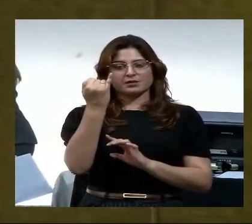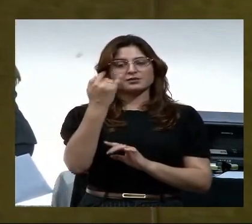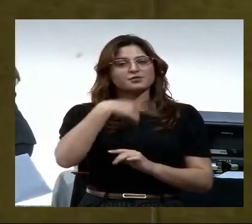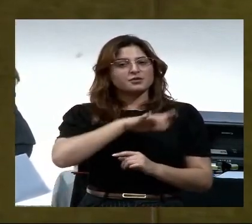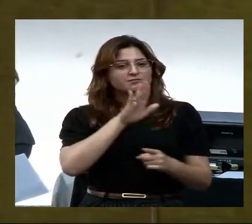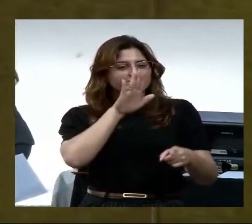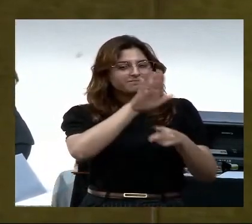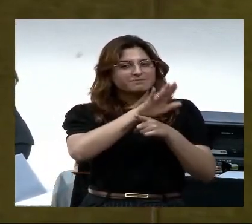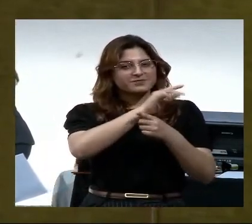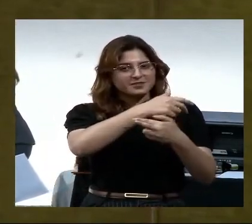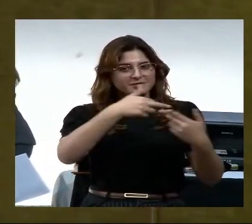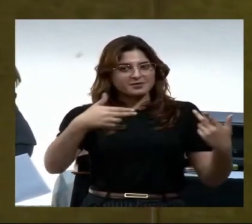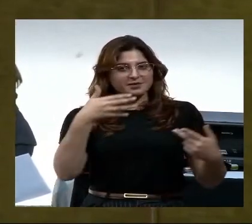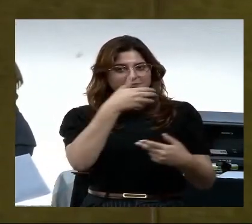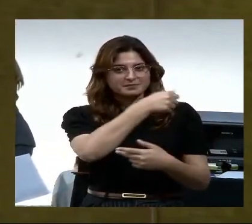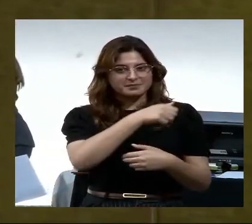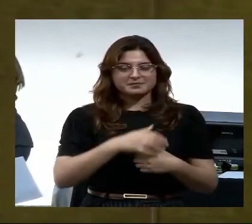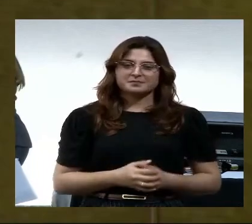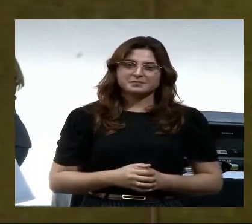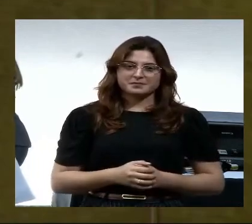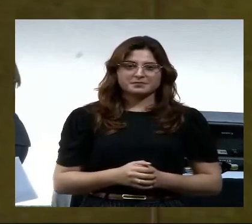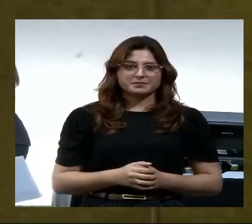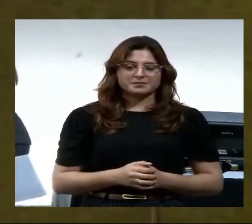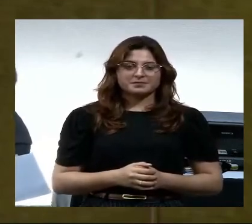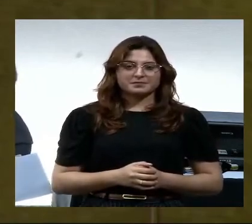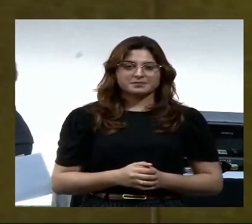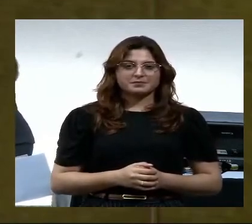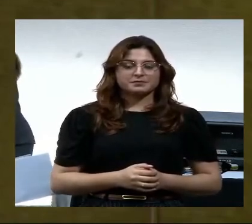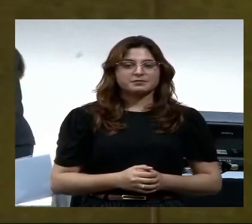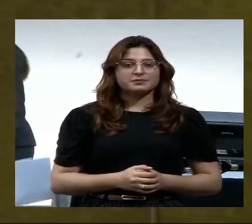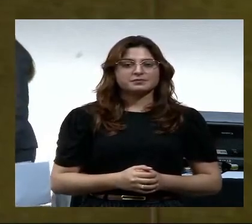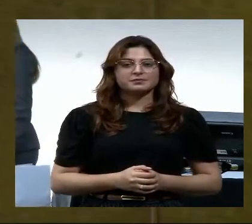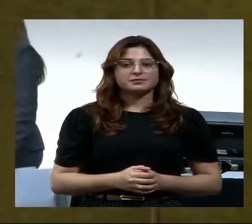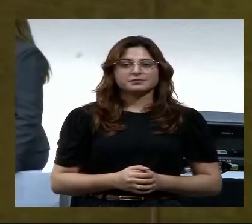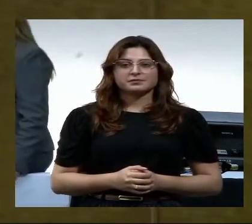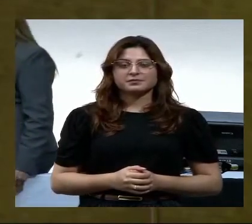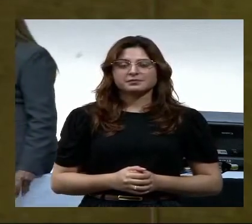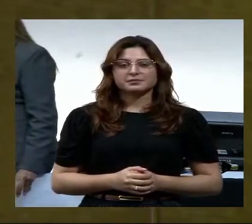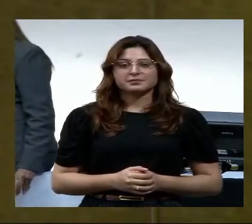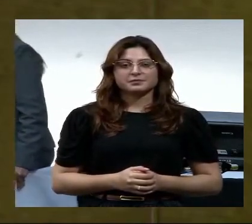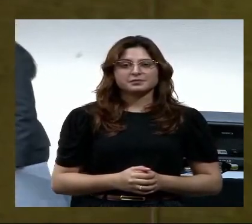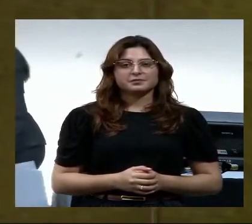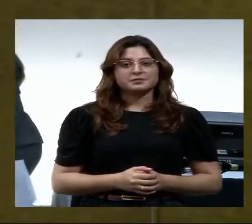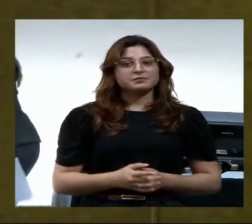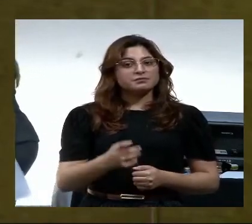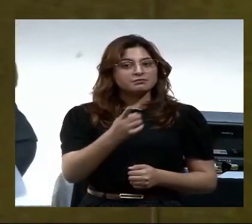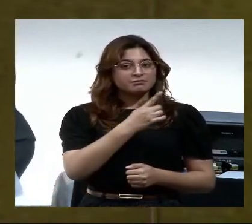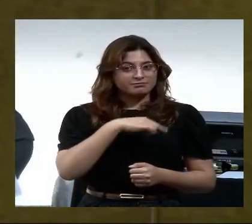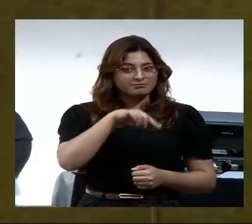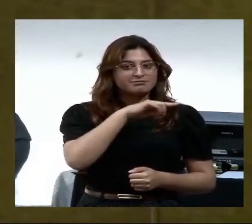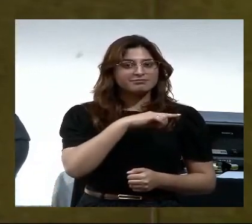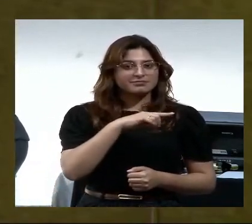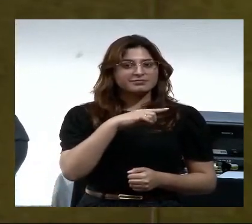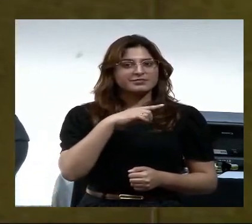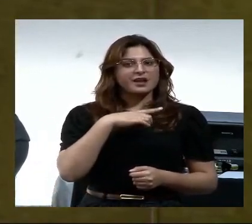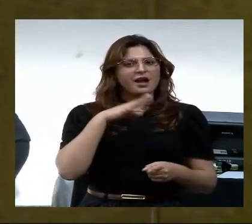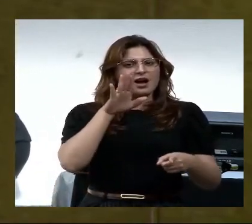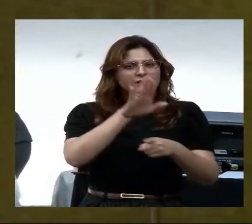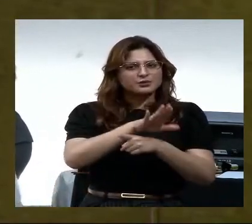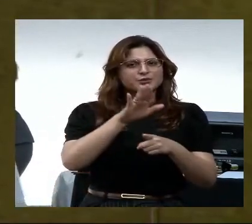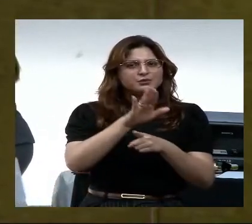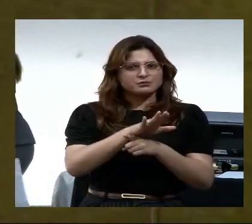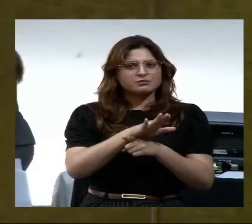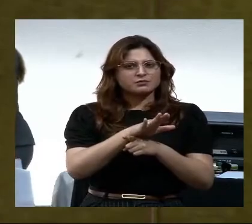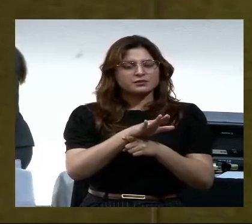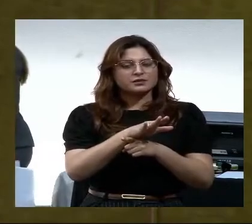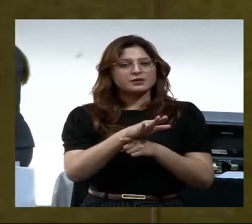restaurá-lo. Nós somos, senhoras e senhores, a entidade que mais faz por sua classe no